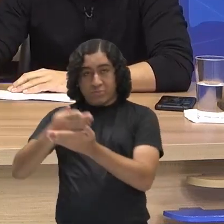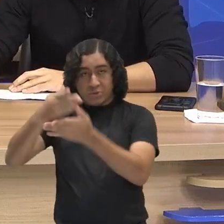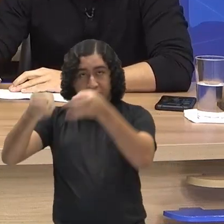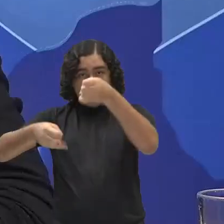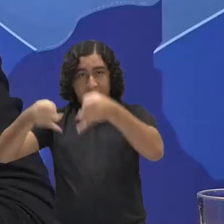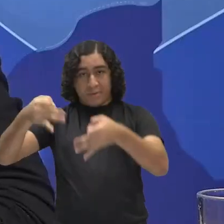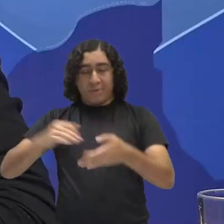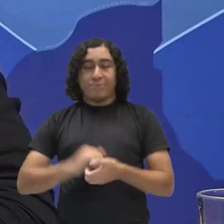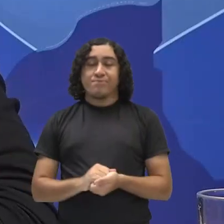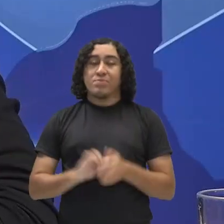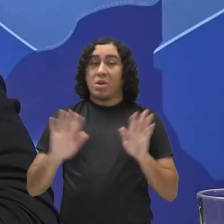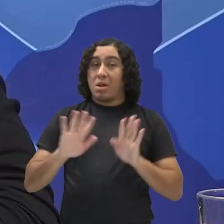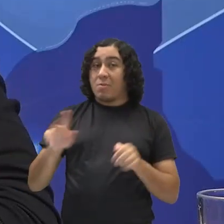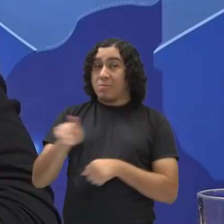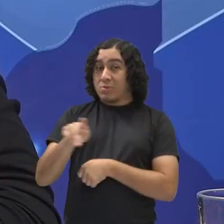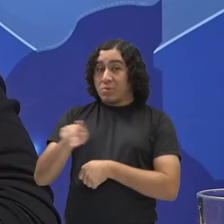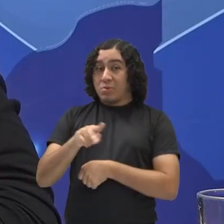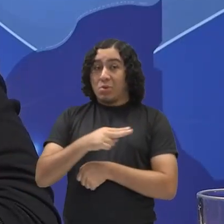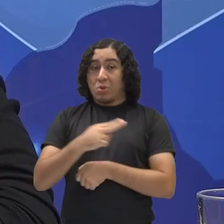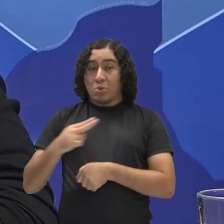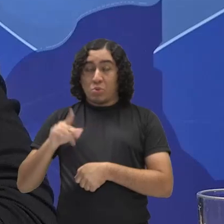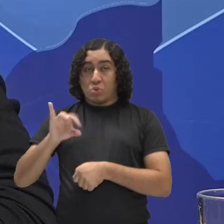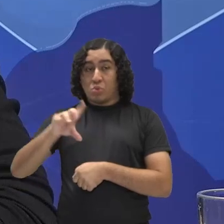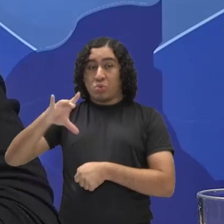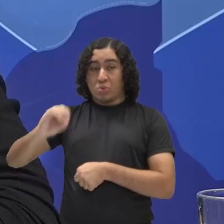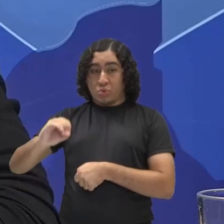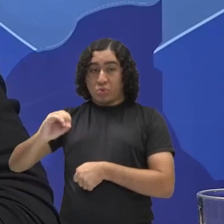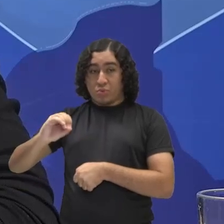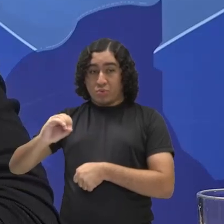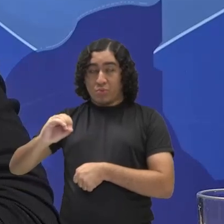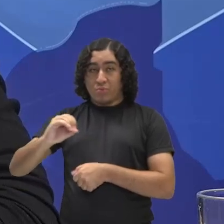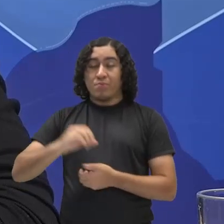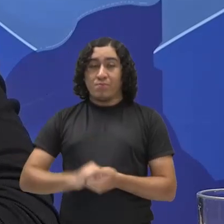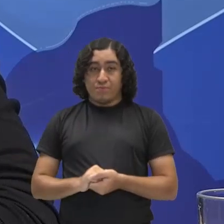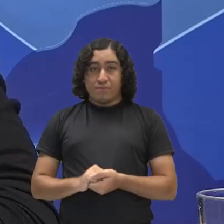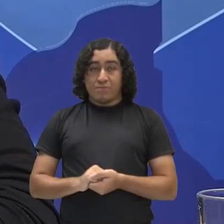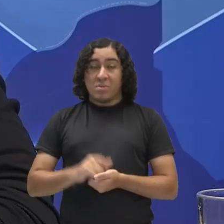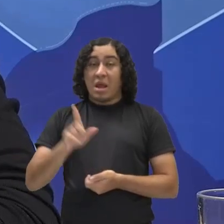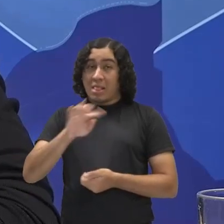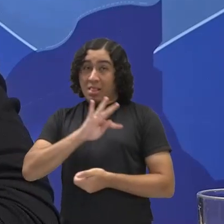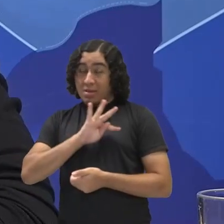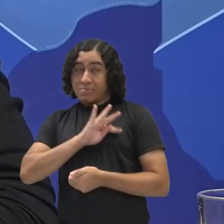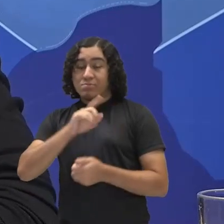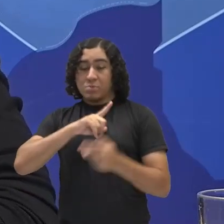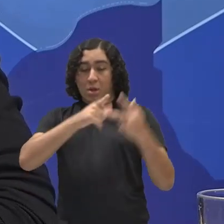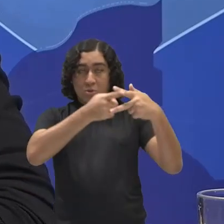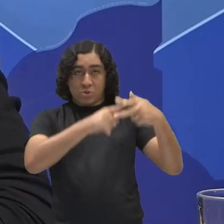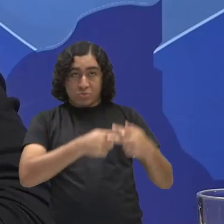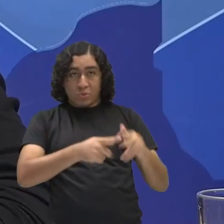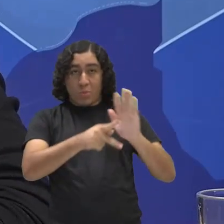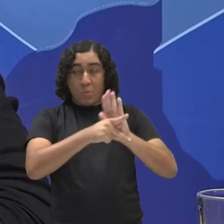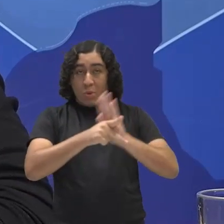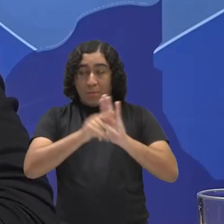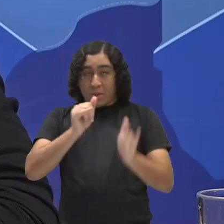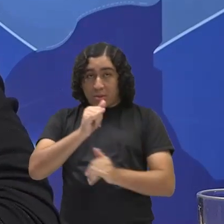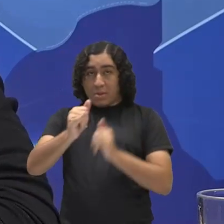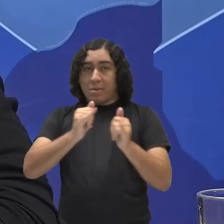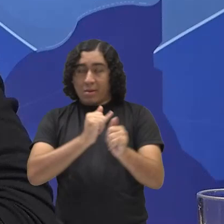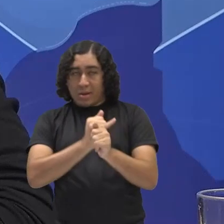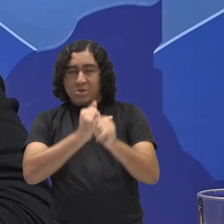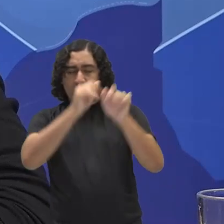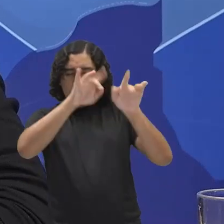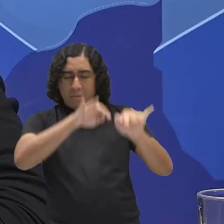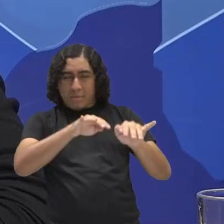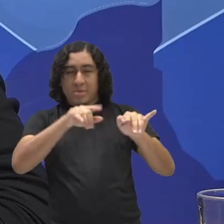Olá, professores. Eu sou o Júlio, sou um dos técnicos que fazem um atendimento no suporte online, tá? Eu vou abordar aqui, a gente vai